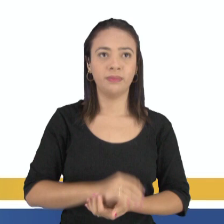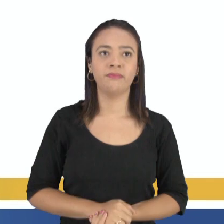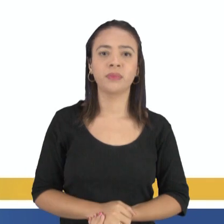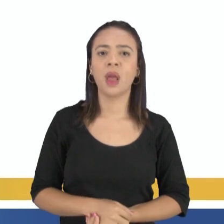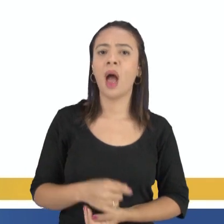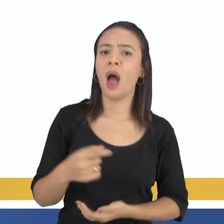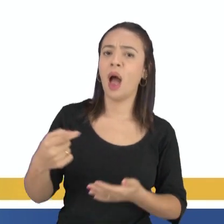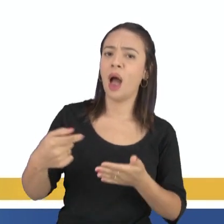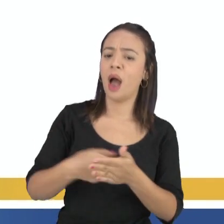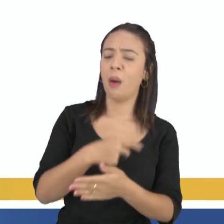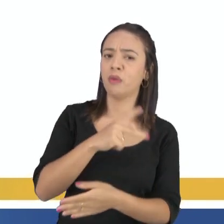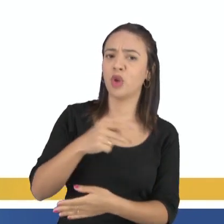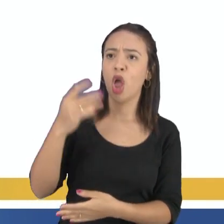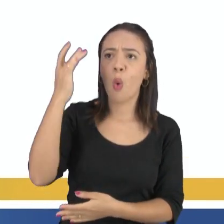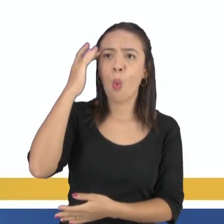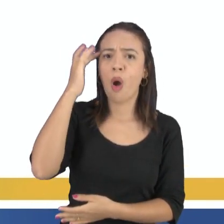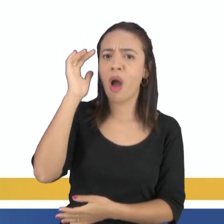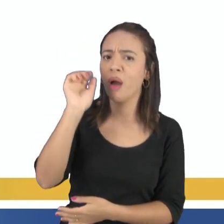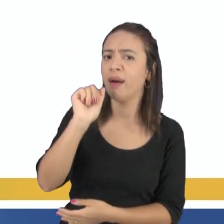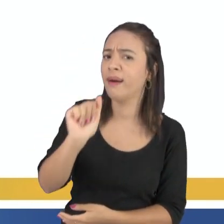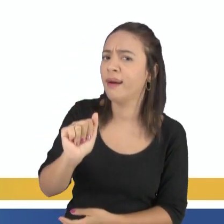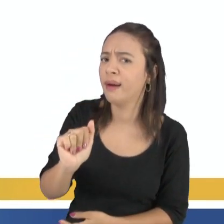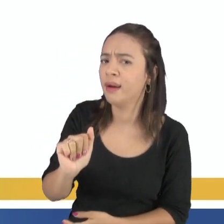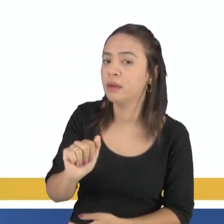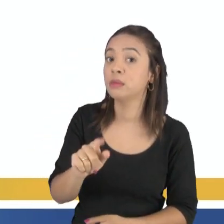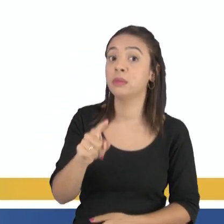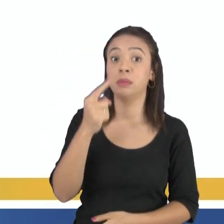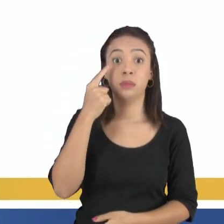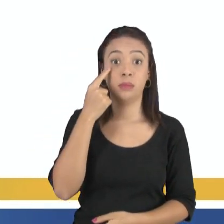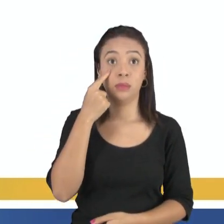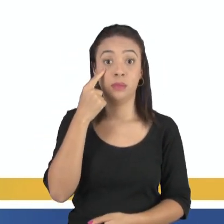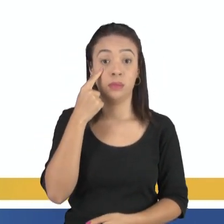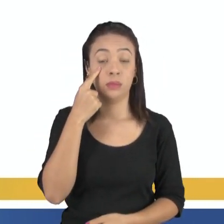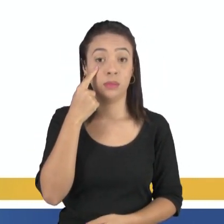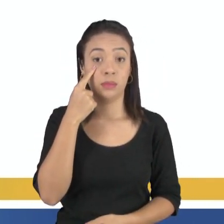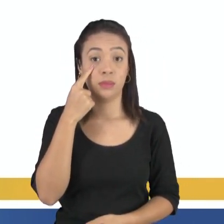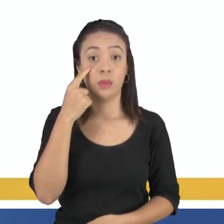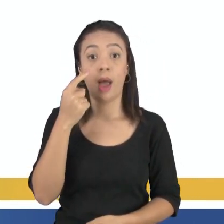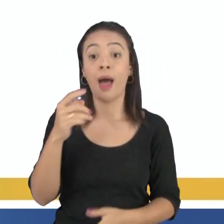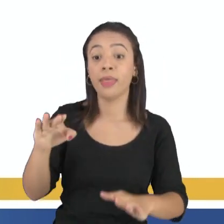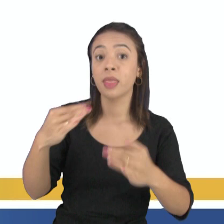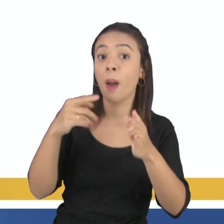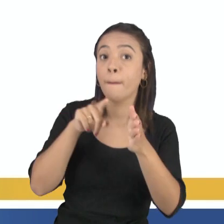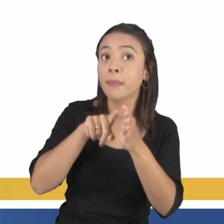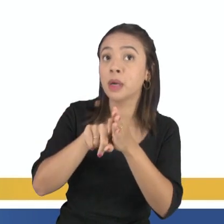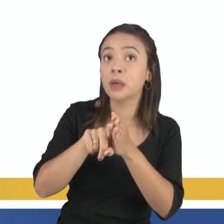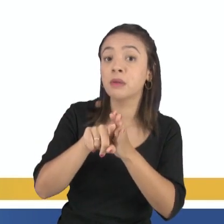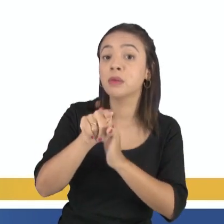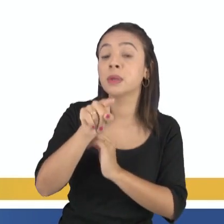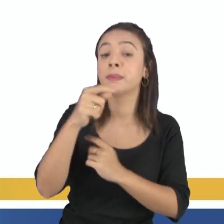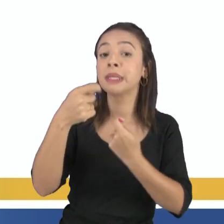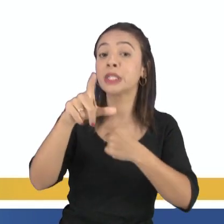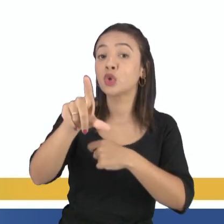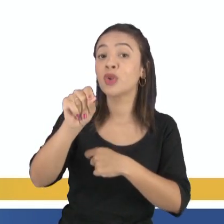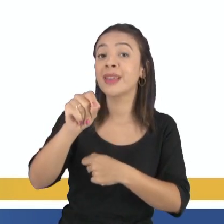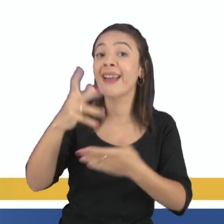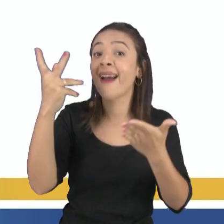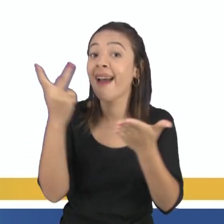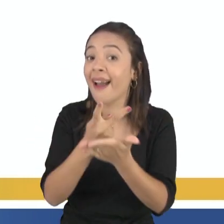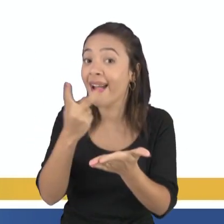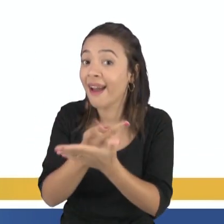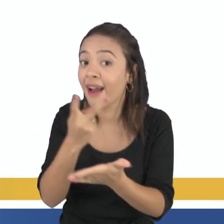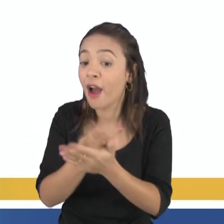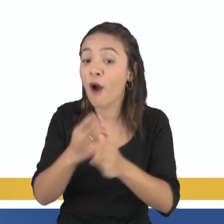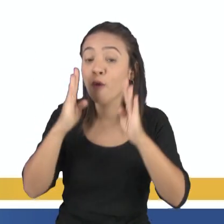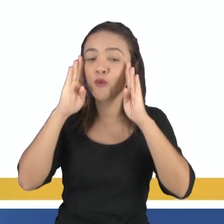alternativa A. A. Olha só o que o enunciado da questão está pedindo, pessoal. Incorreta. Sempre,